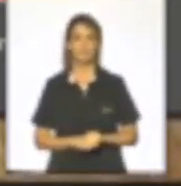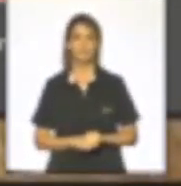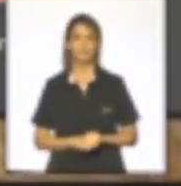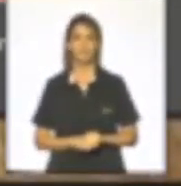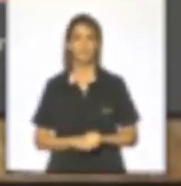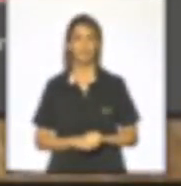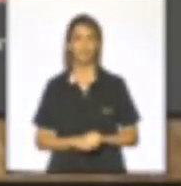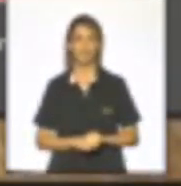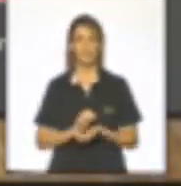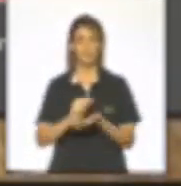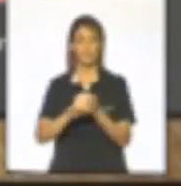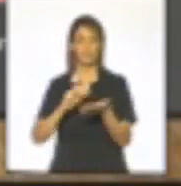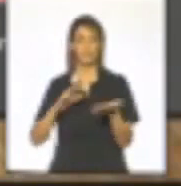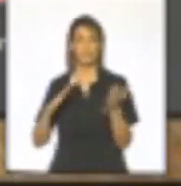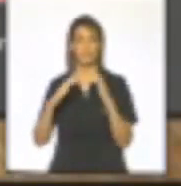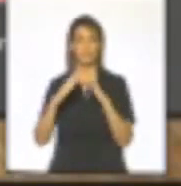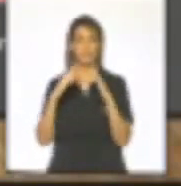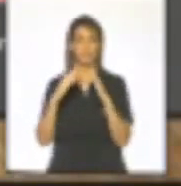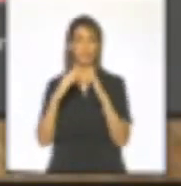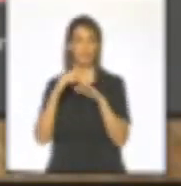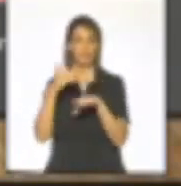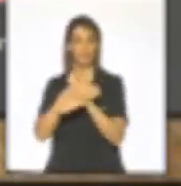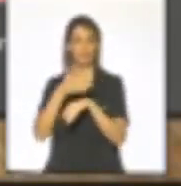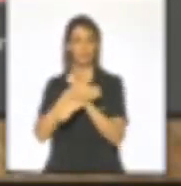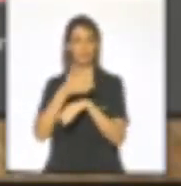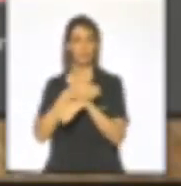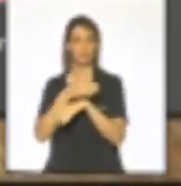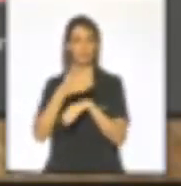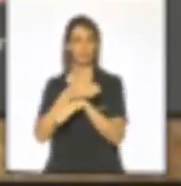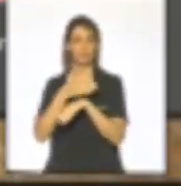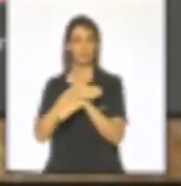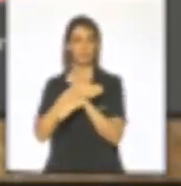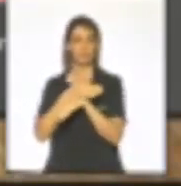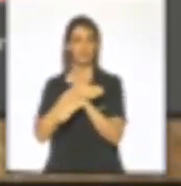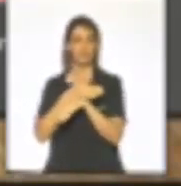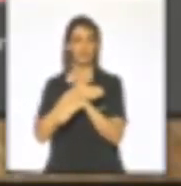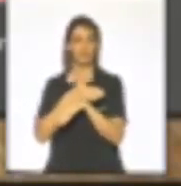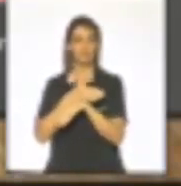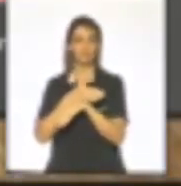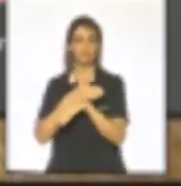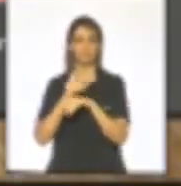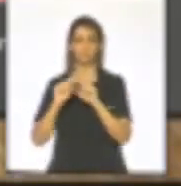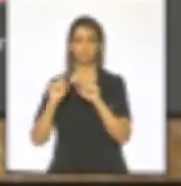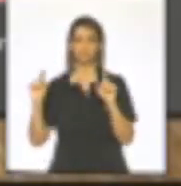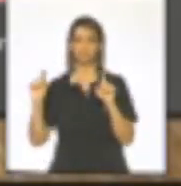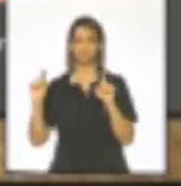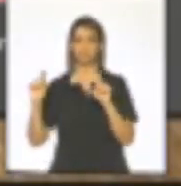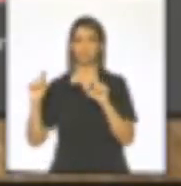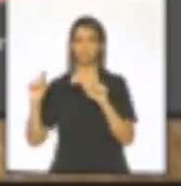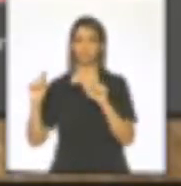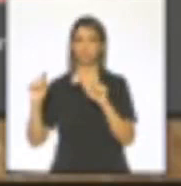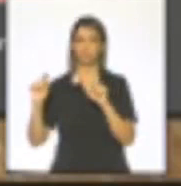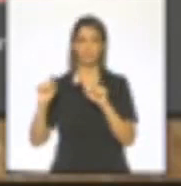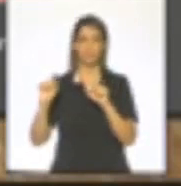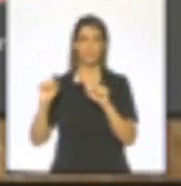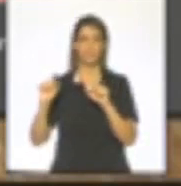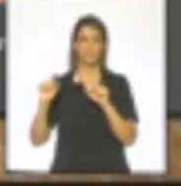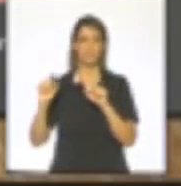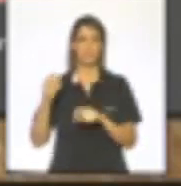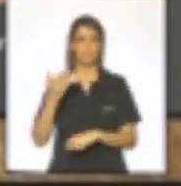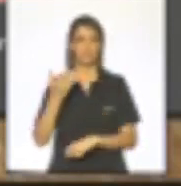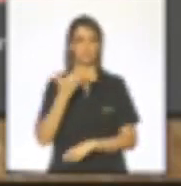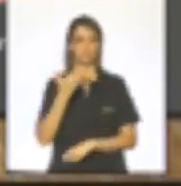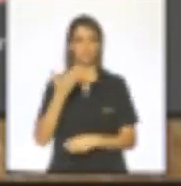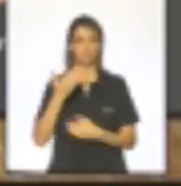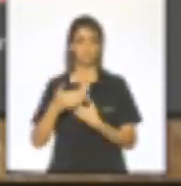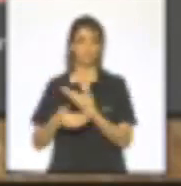Na sua tarefa de casa, você vai acessar esse canal aqui, ó. Canal Explica Professor Matemática, lá